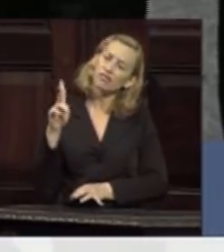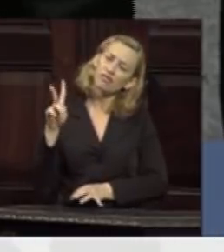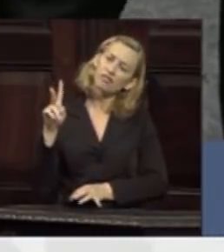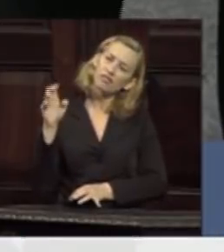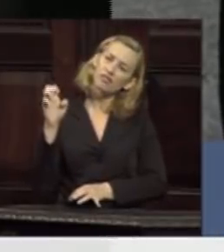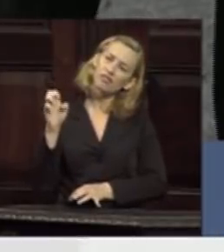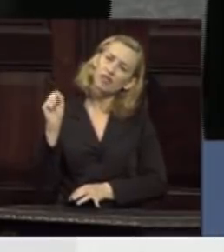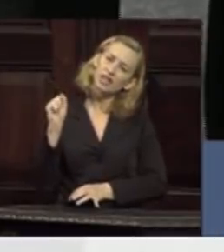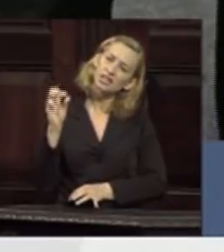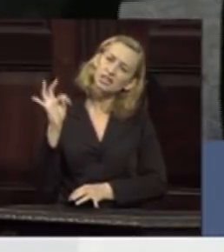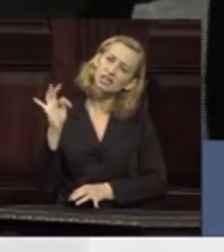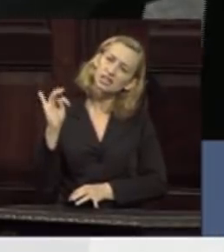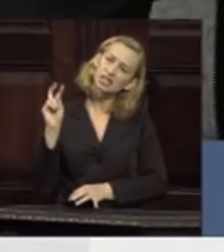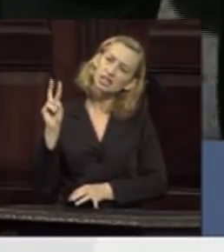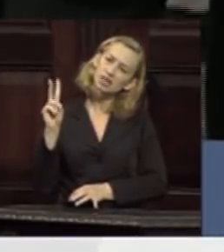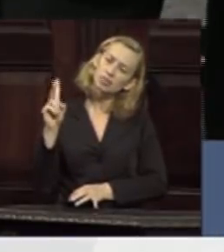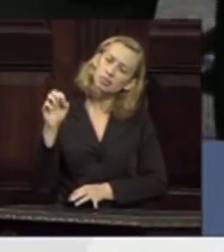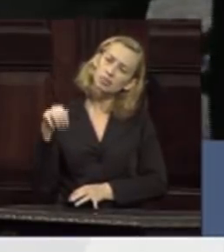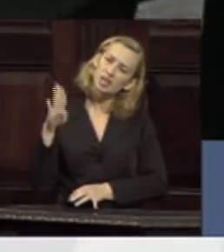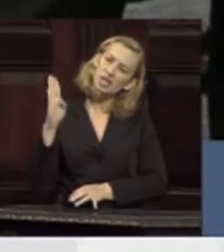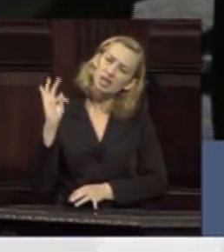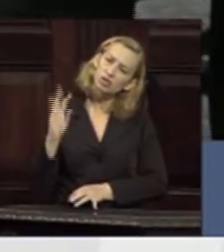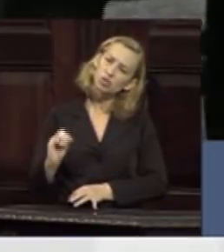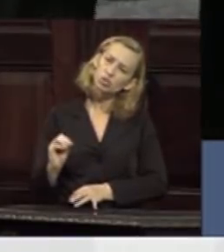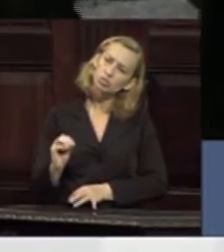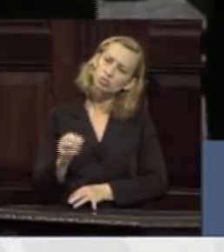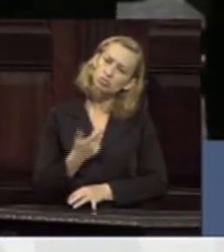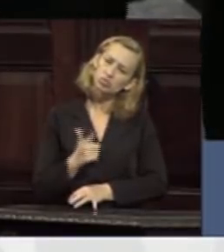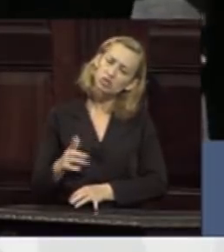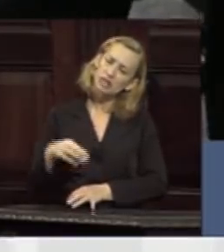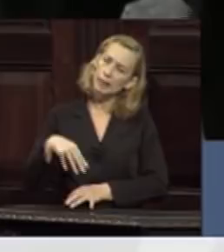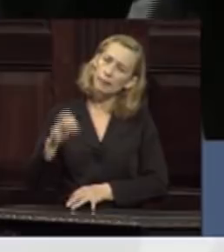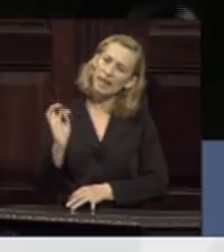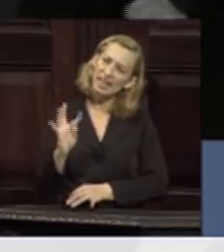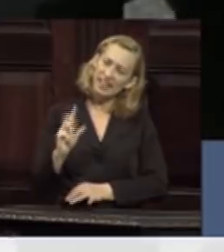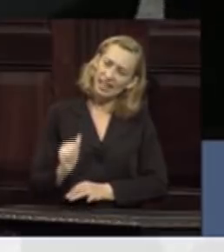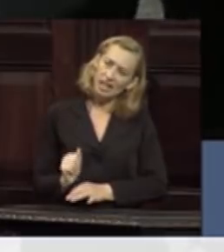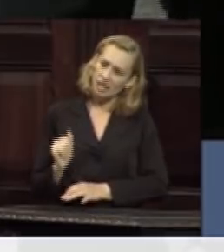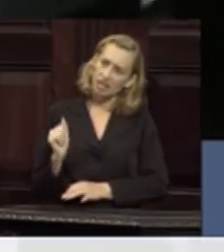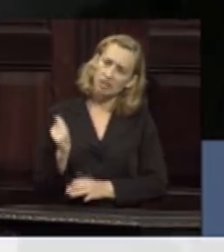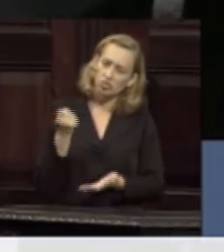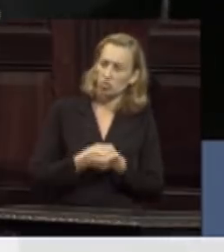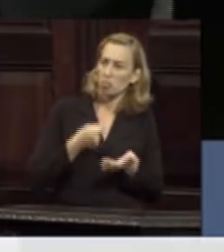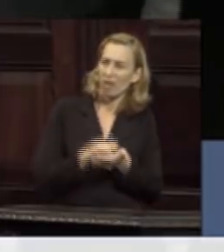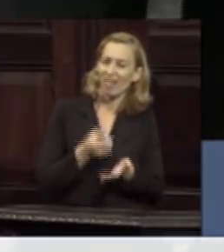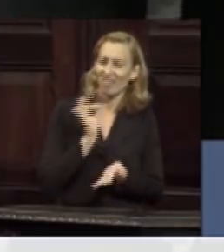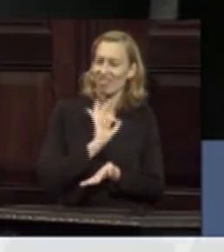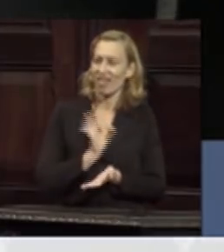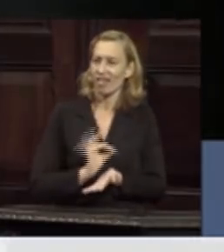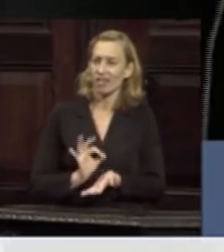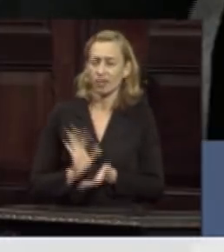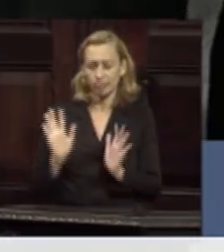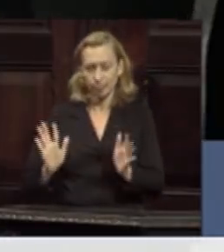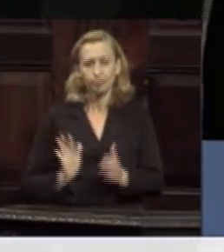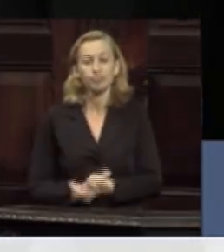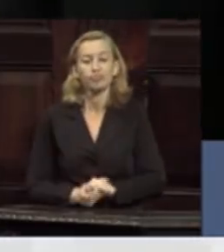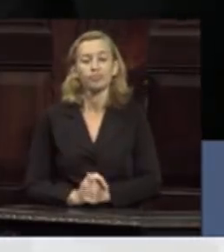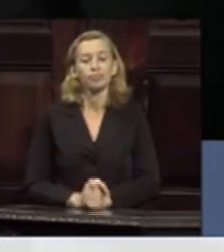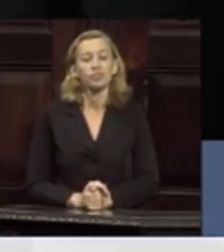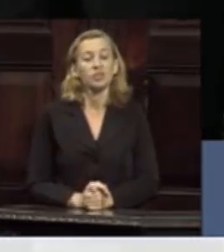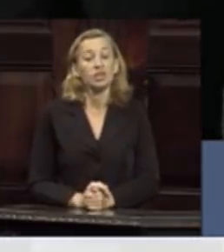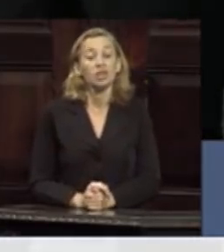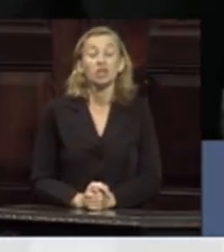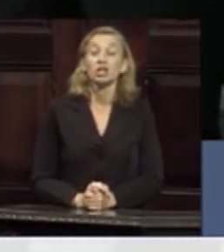Então, haver meta, haver controle, haver uma forma de acompanhar e cobrar, me parece muito razoável. A gente não está